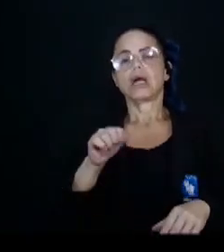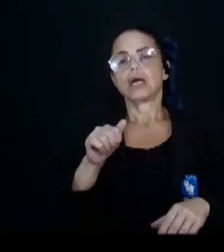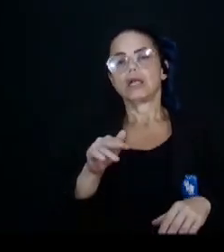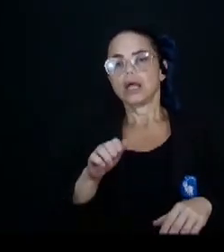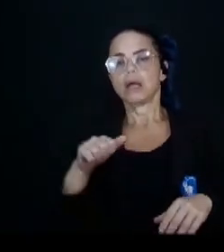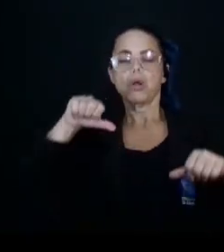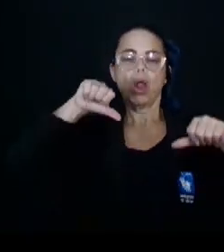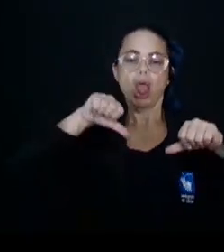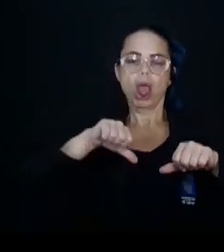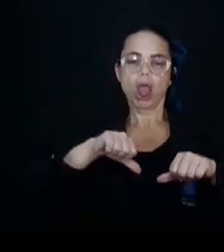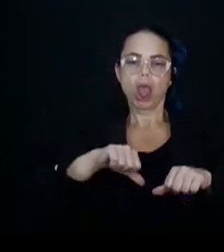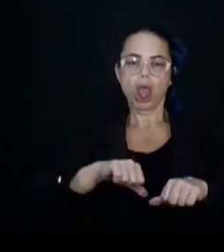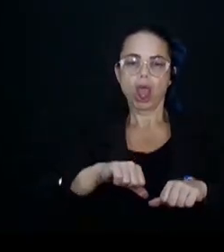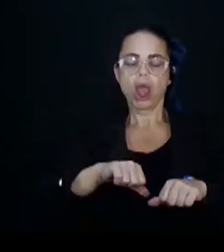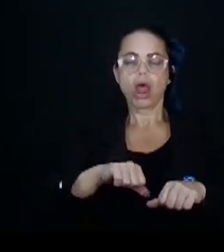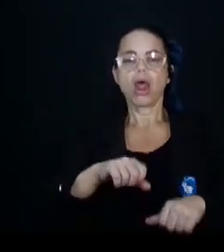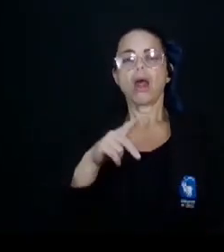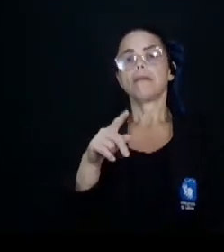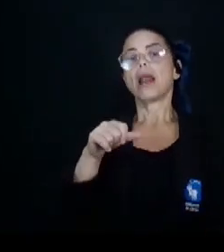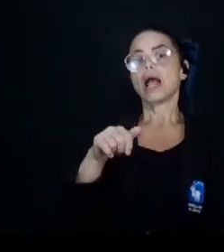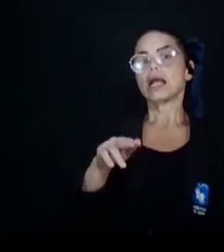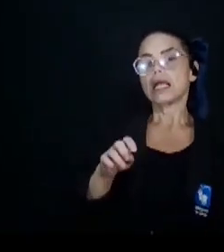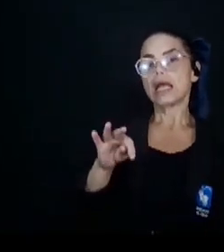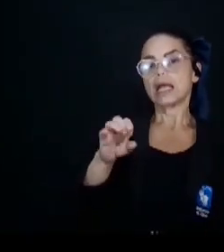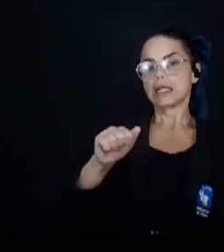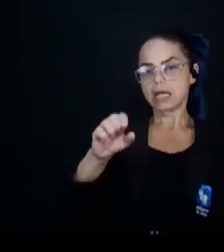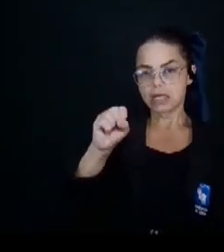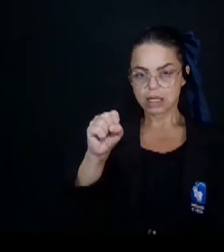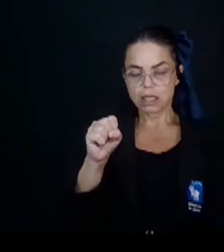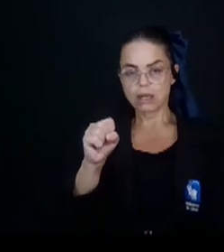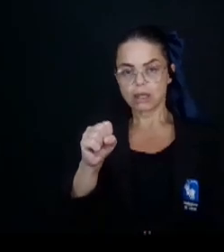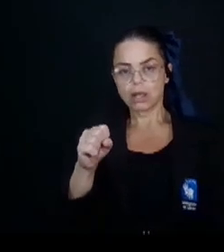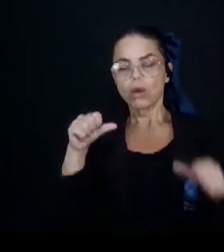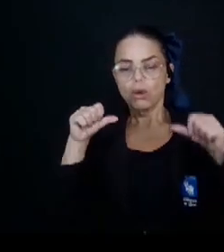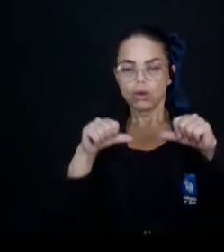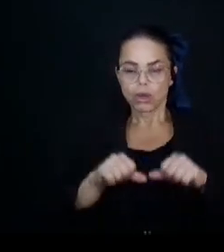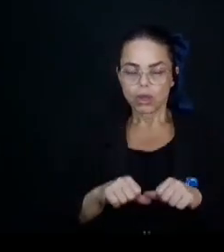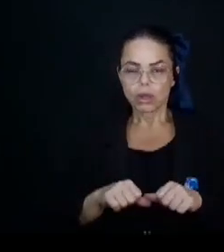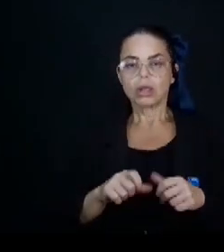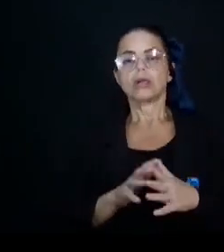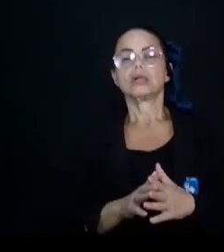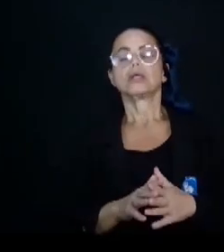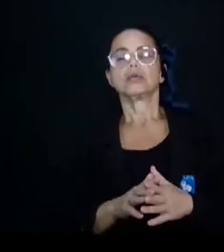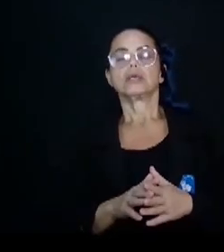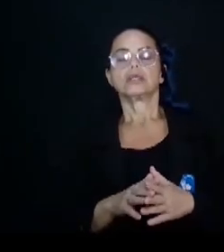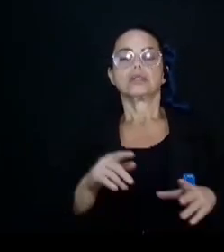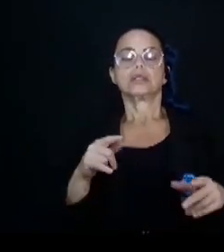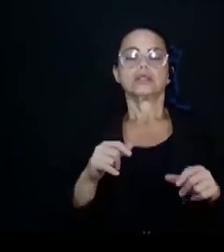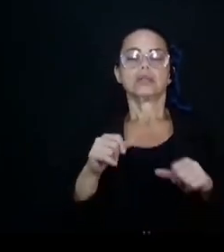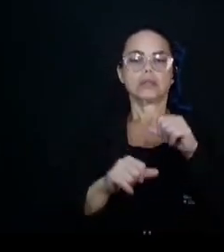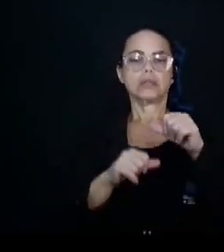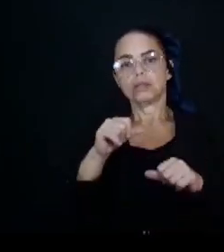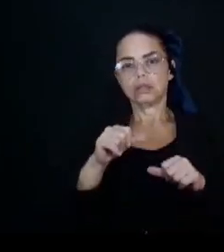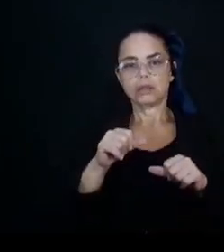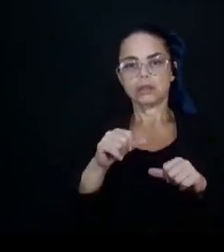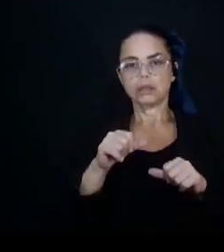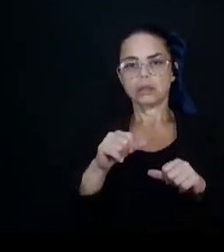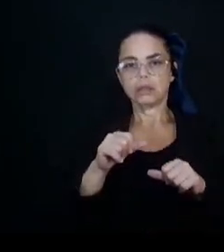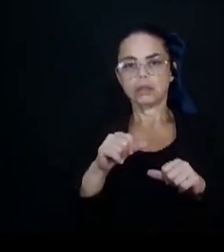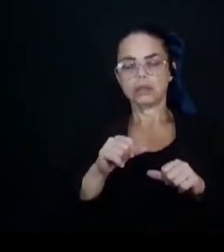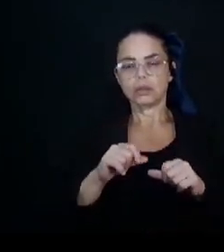plaquetas baixas, ou a gente pode ter também uma manifestação no hemograma dessas células estarem aumentadas. Então, o que a gente